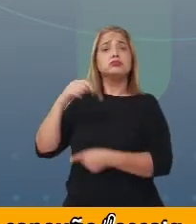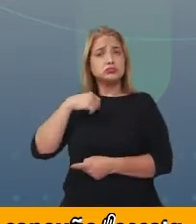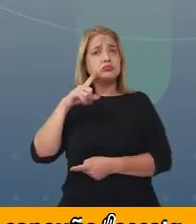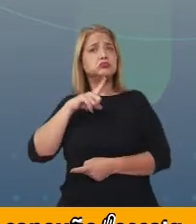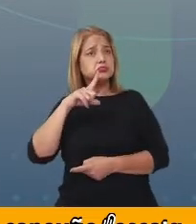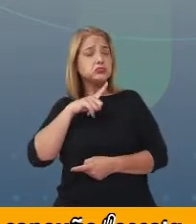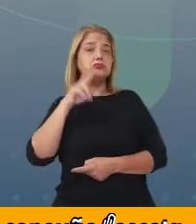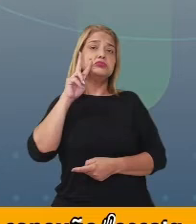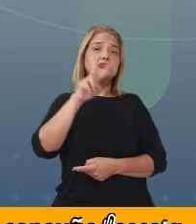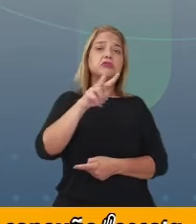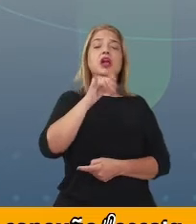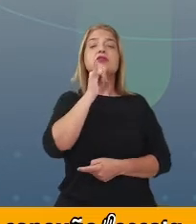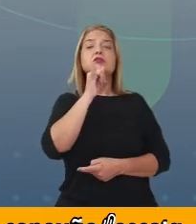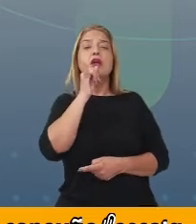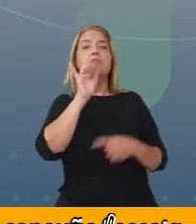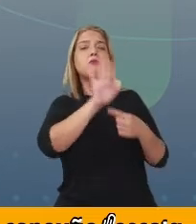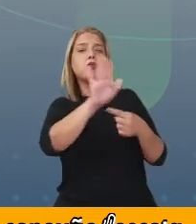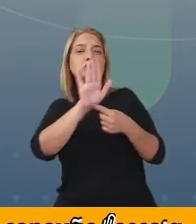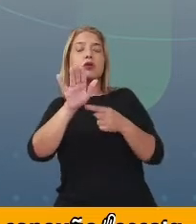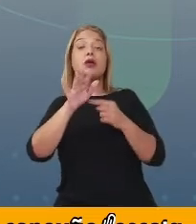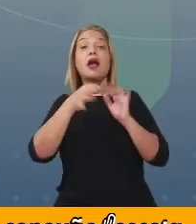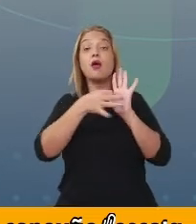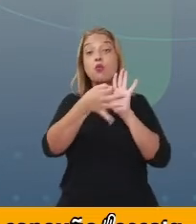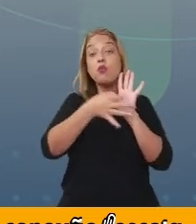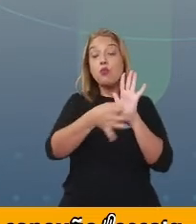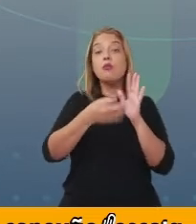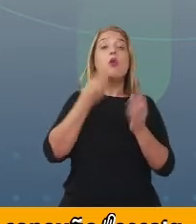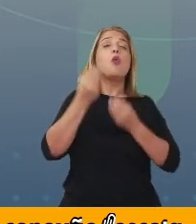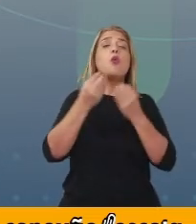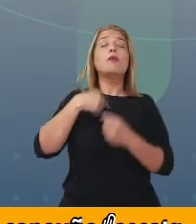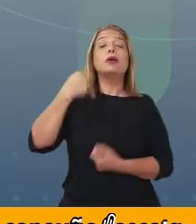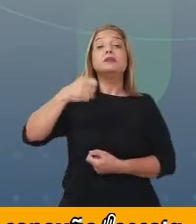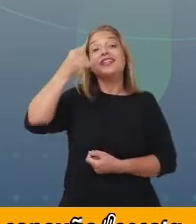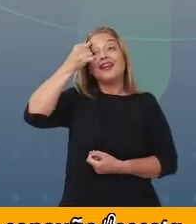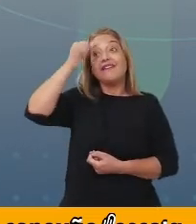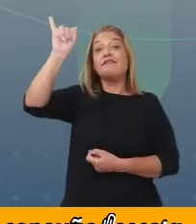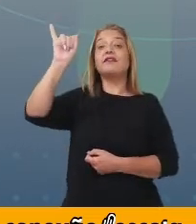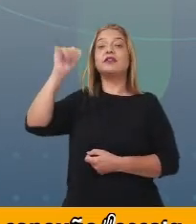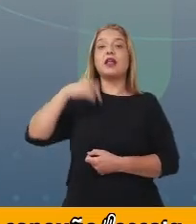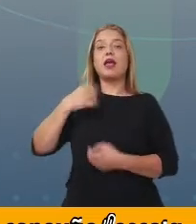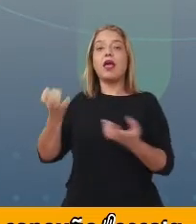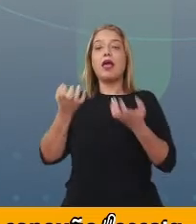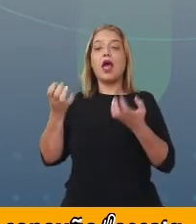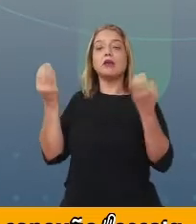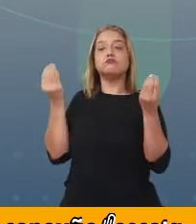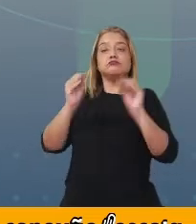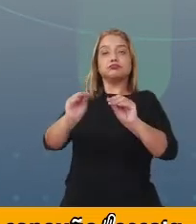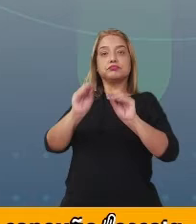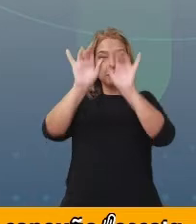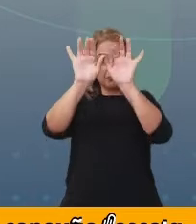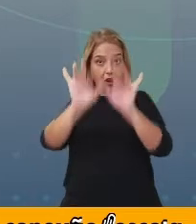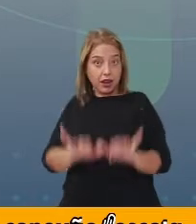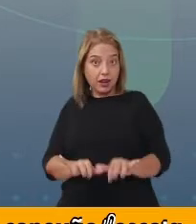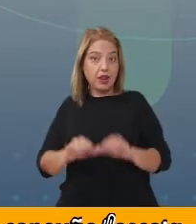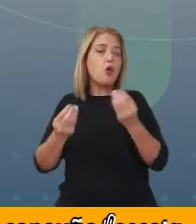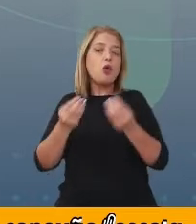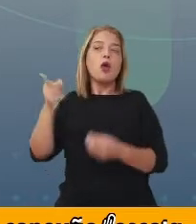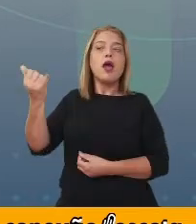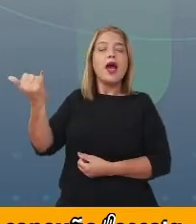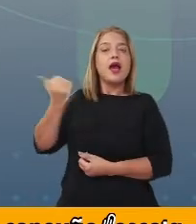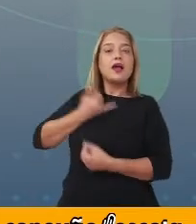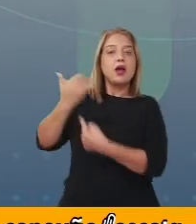que eu tenho que evitar na hora de construir o meu texto argumentativo? Me dê algumas